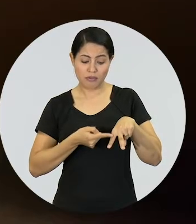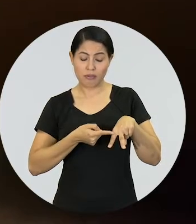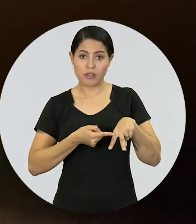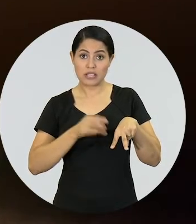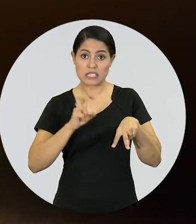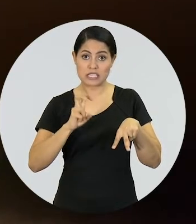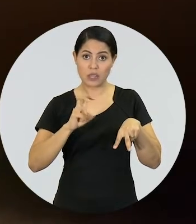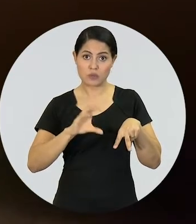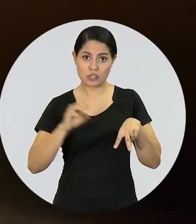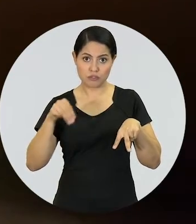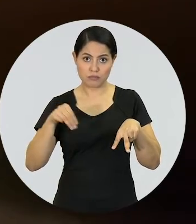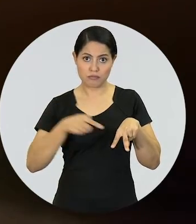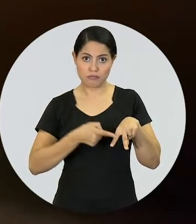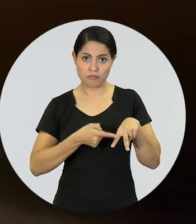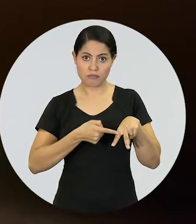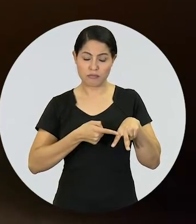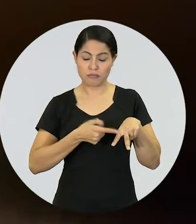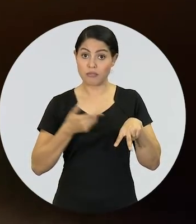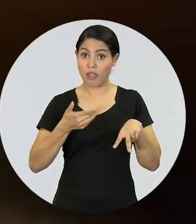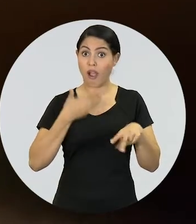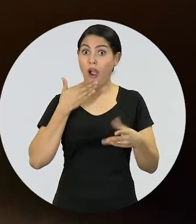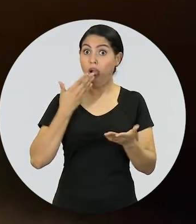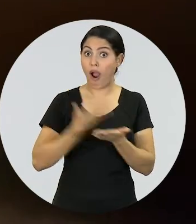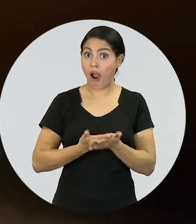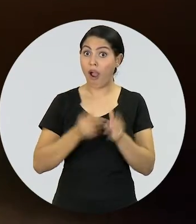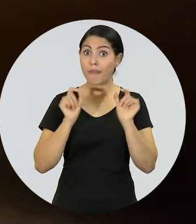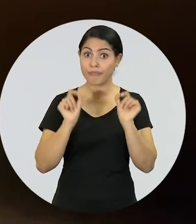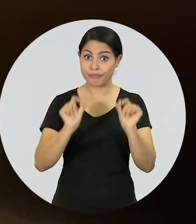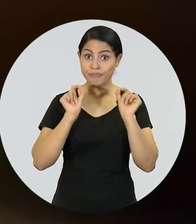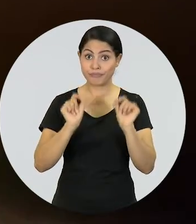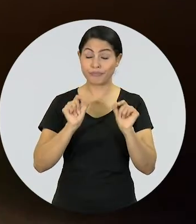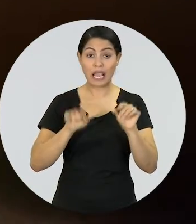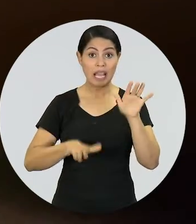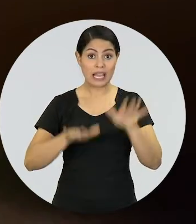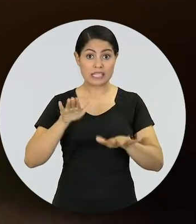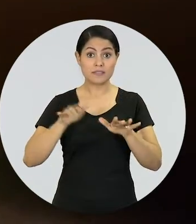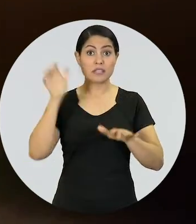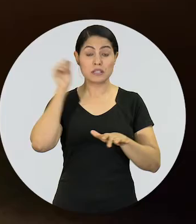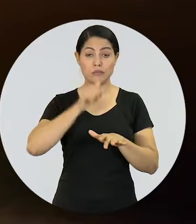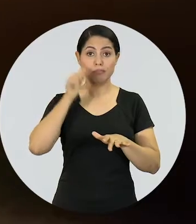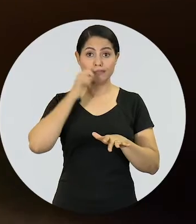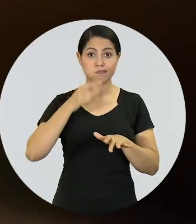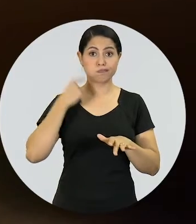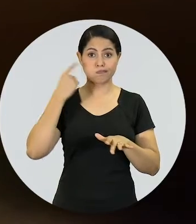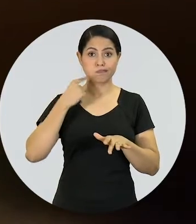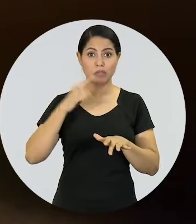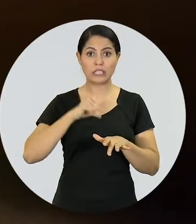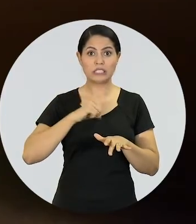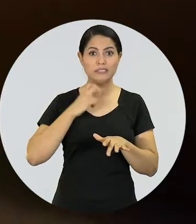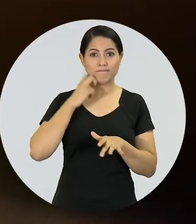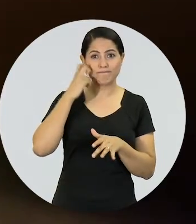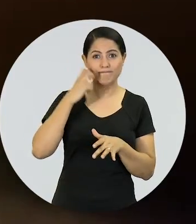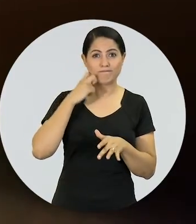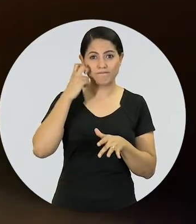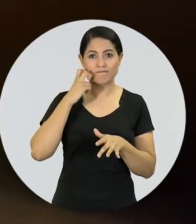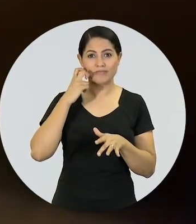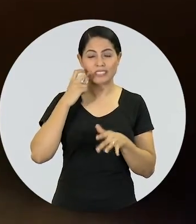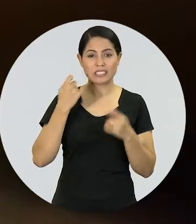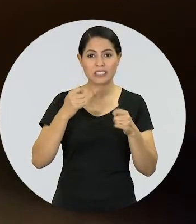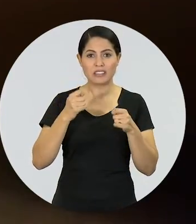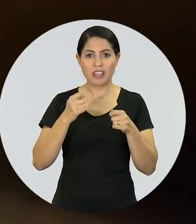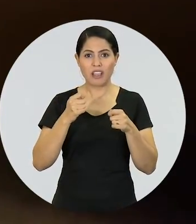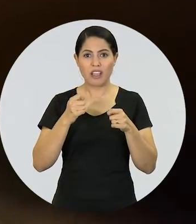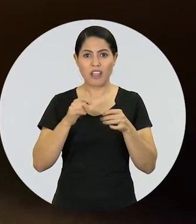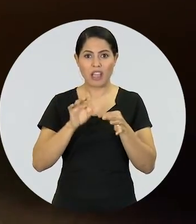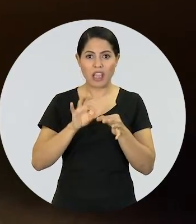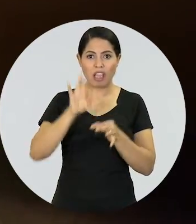acima do joelho, é a saia que a advogada pode usar. E pasmem, Muitas vezes essas advogadas sofrem um constrangimento de